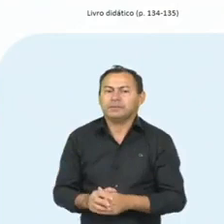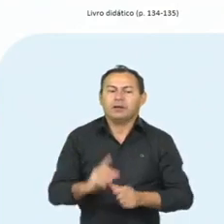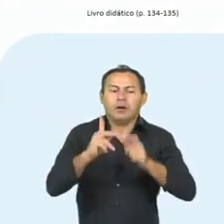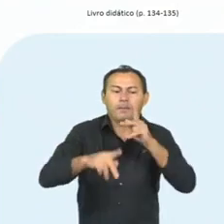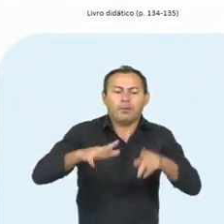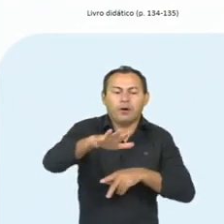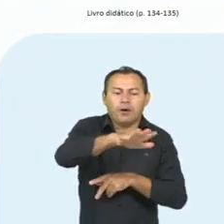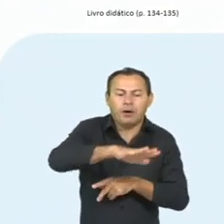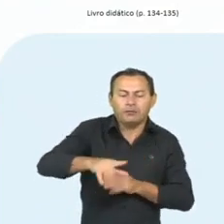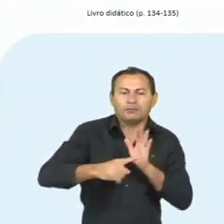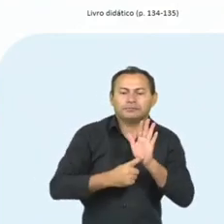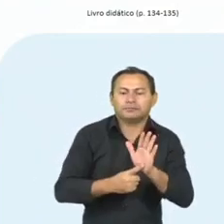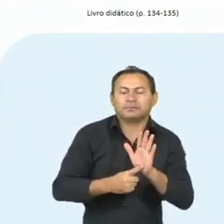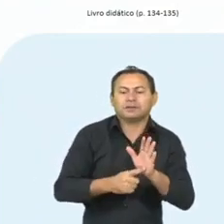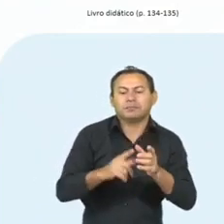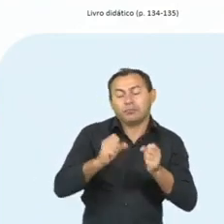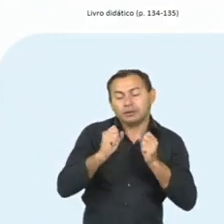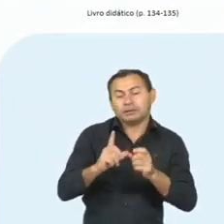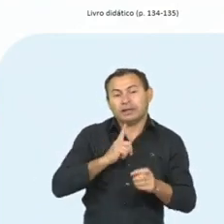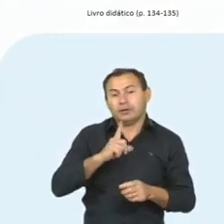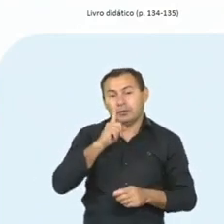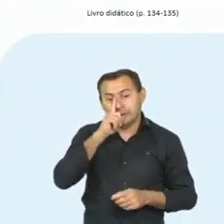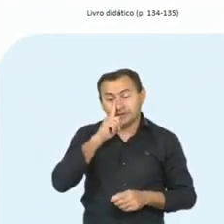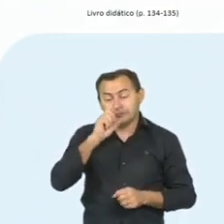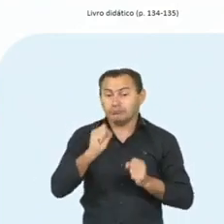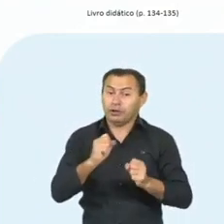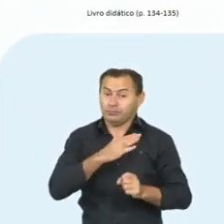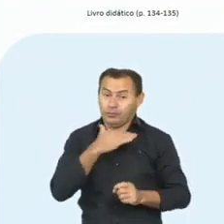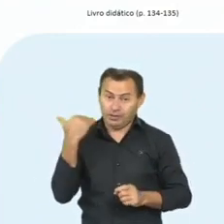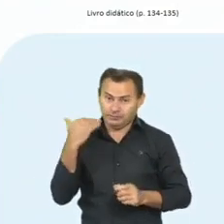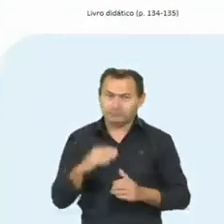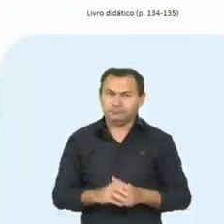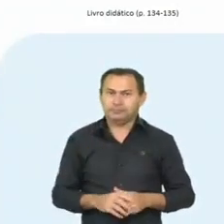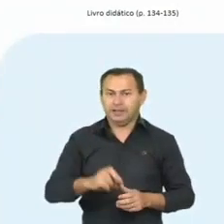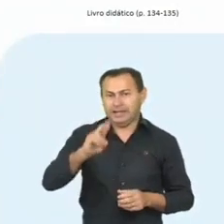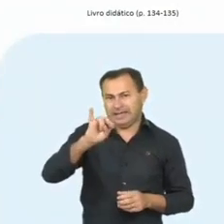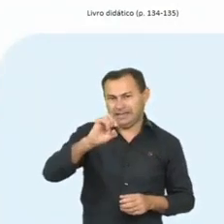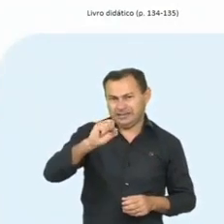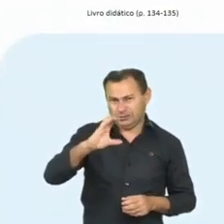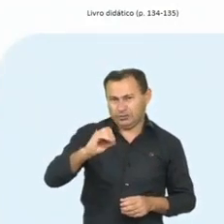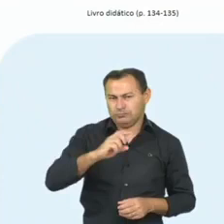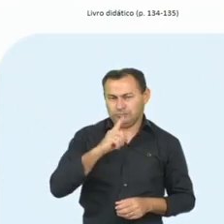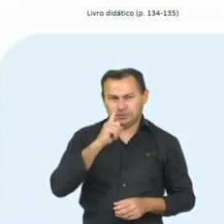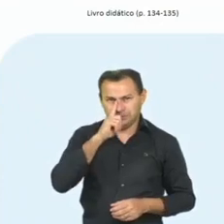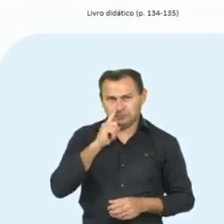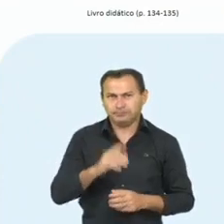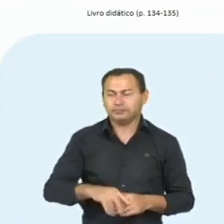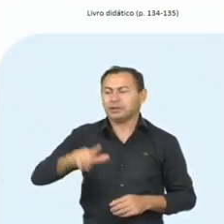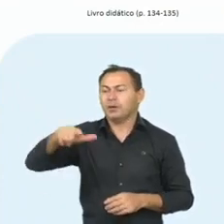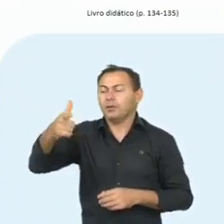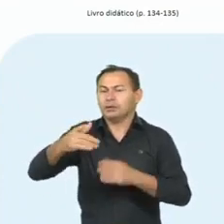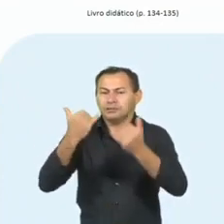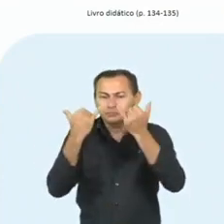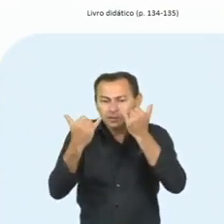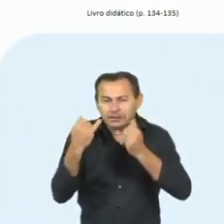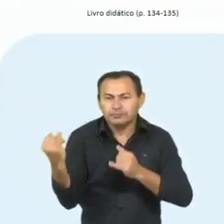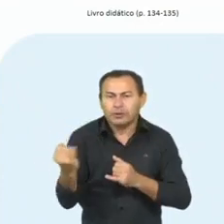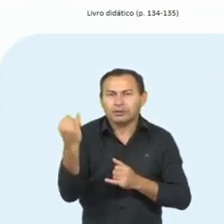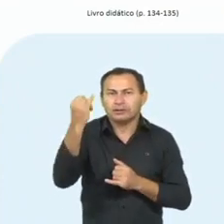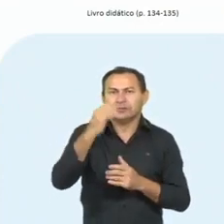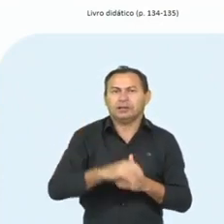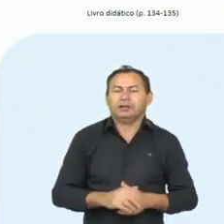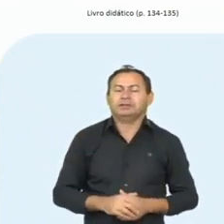população exposta ao risco de morrer. Outro coeficiente importante é o coeficiente